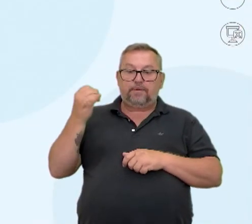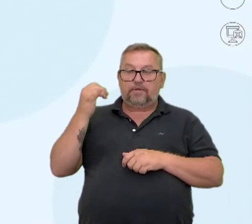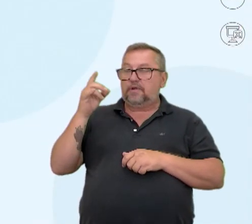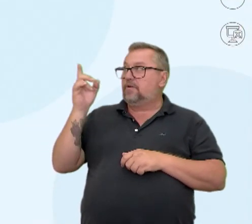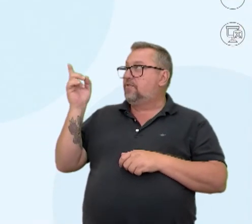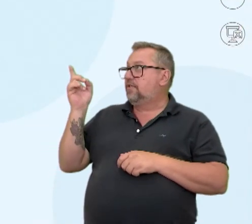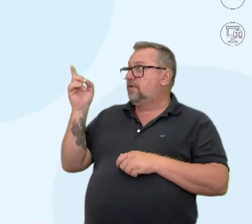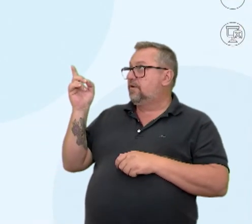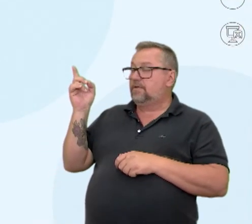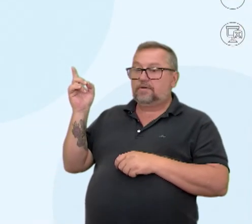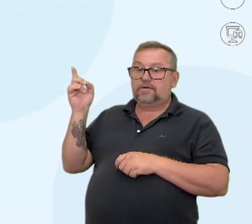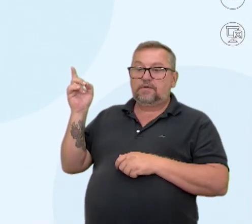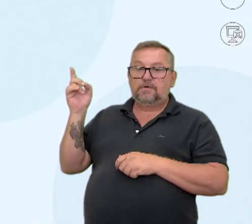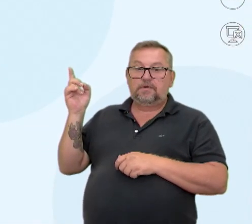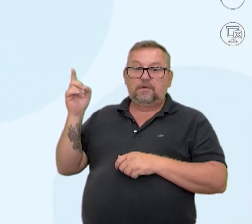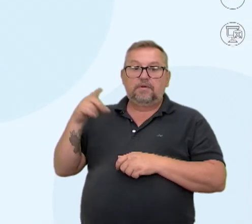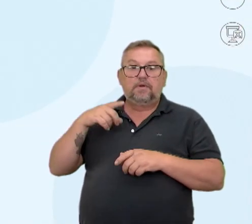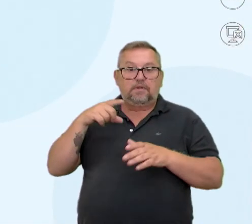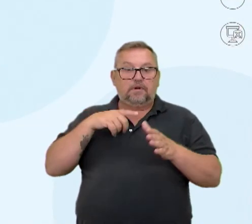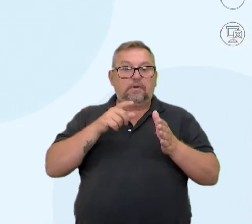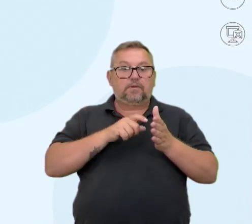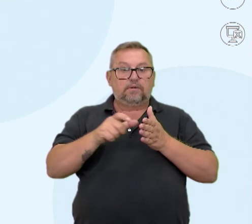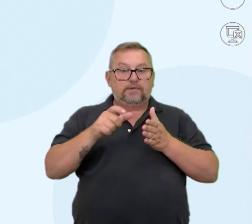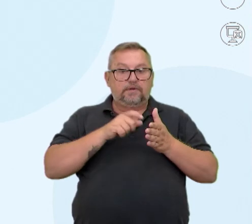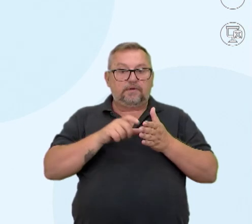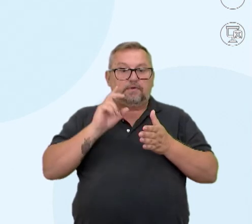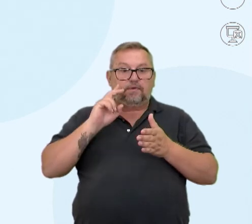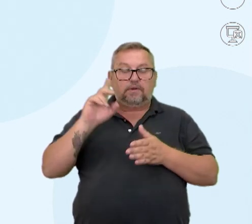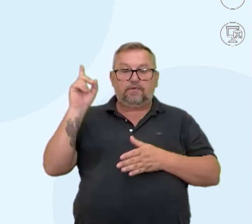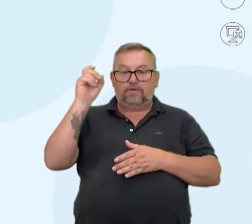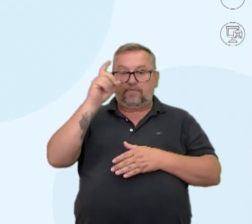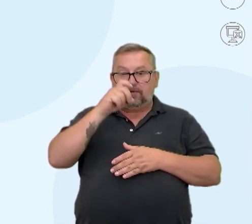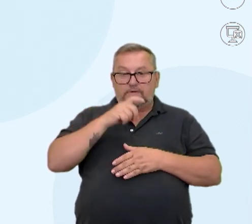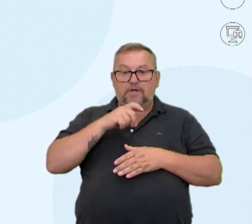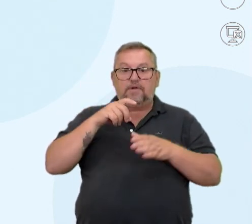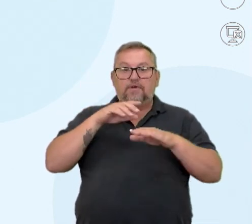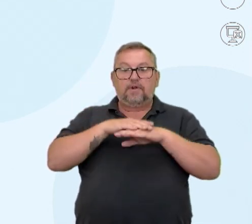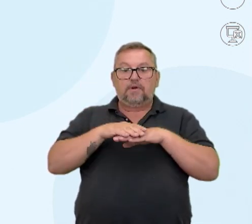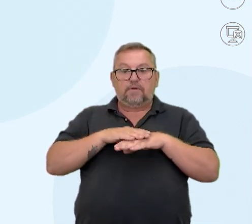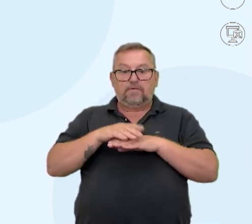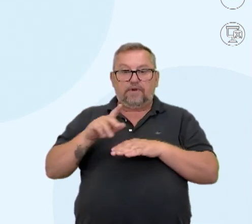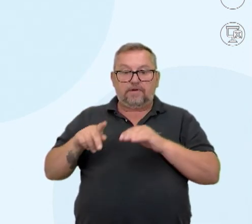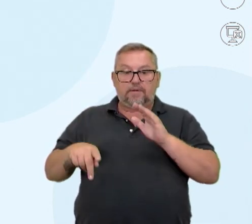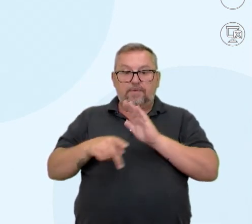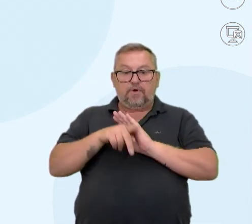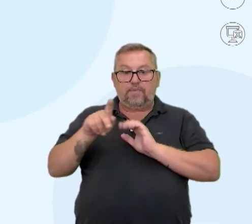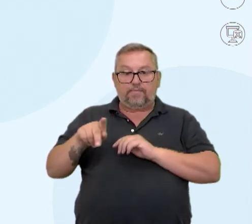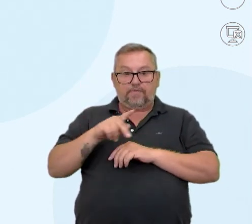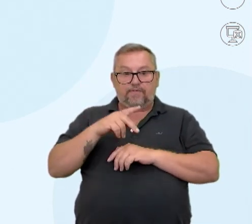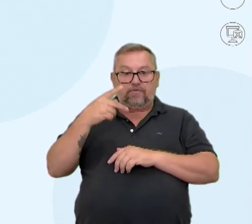Faça uma leitura atenta dos conceitos, anote as dificuldades e posteriormente aí pergunte para o seu professor, tá?